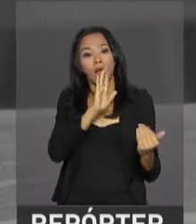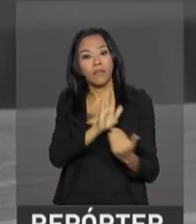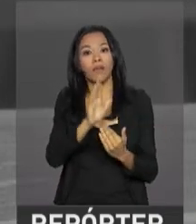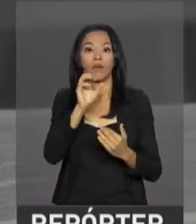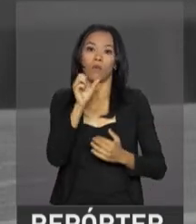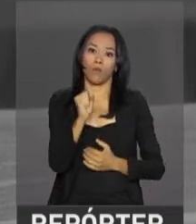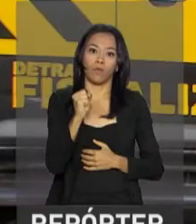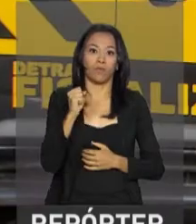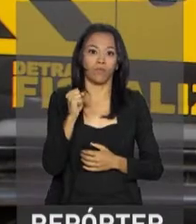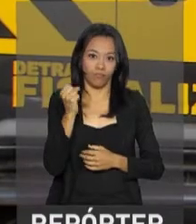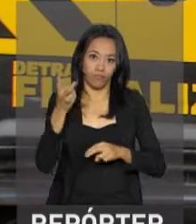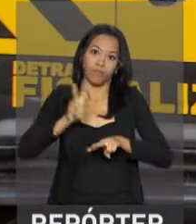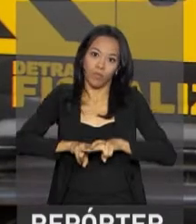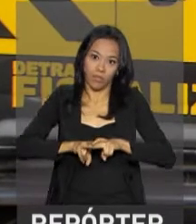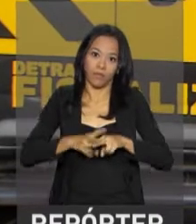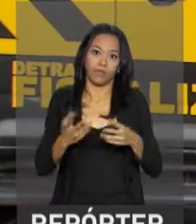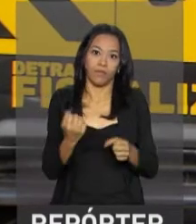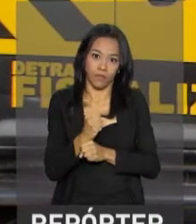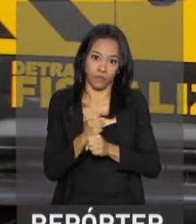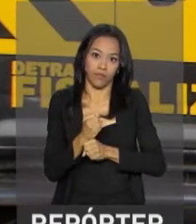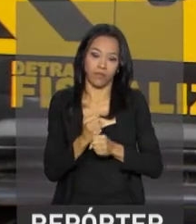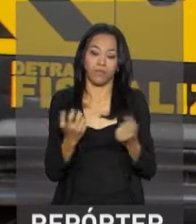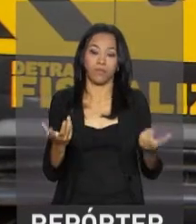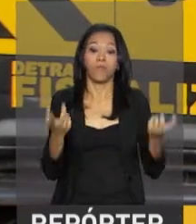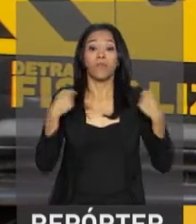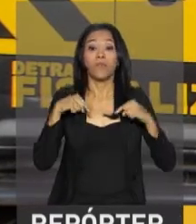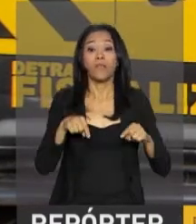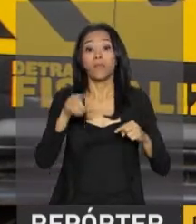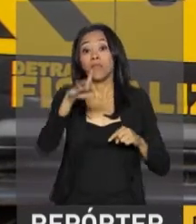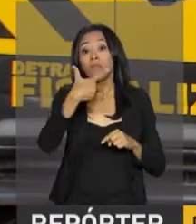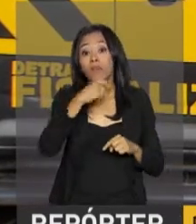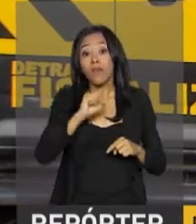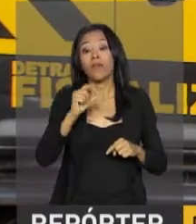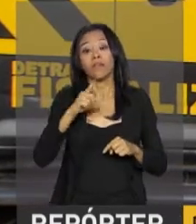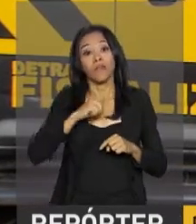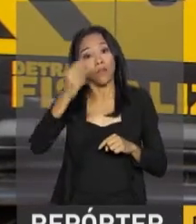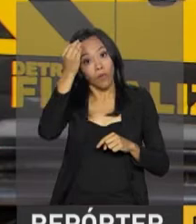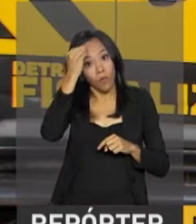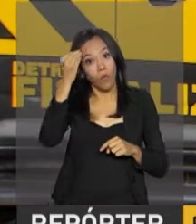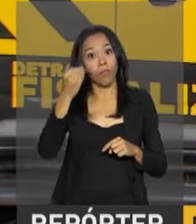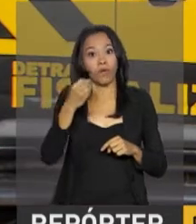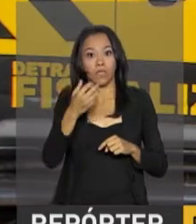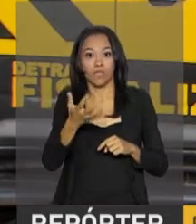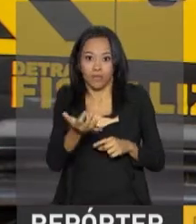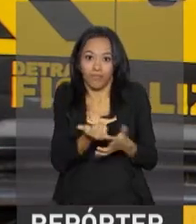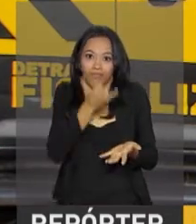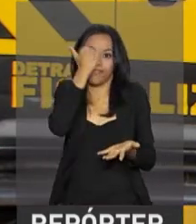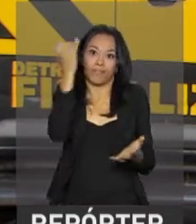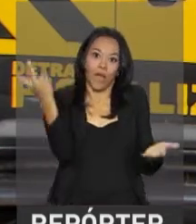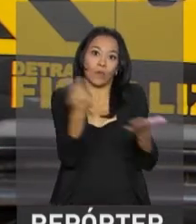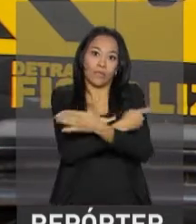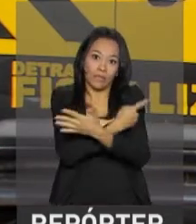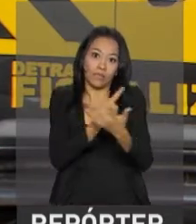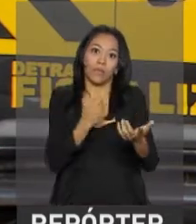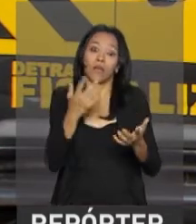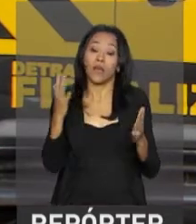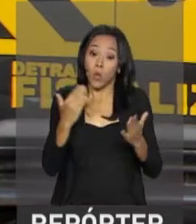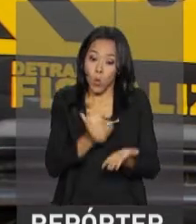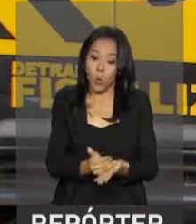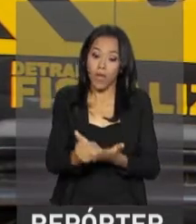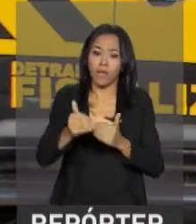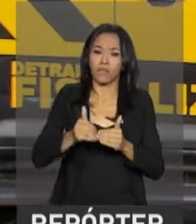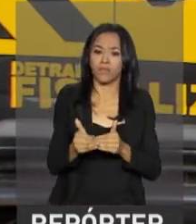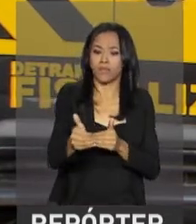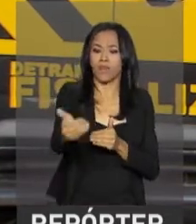anos de prisão a mudança na lei para homicídio culposo passa a valer daqui a 120 dias a partir de então quem vai